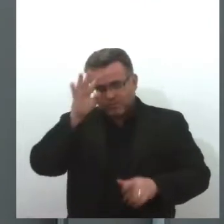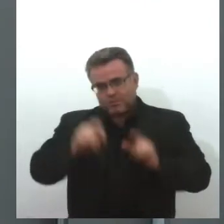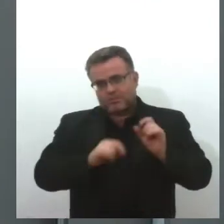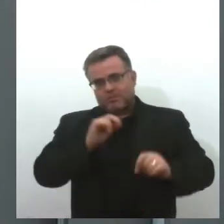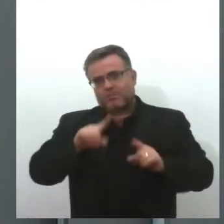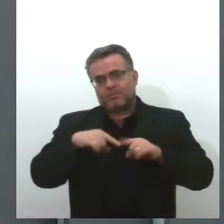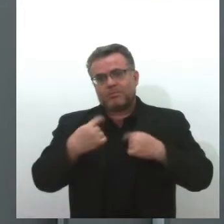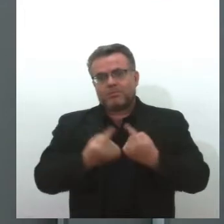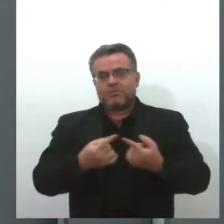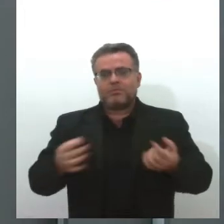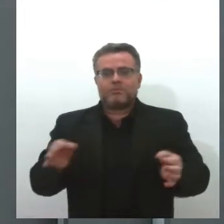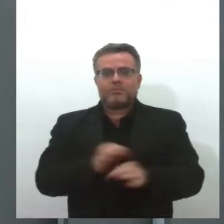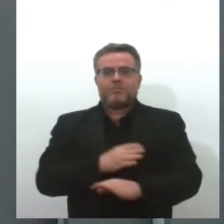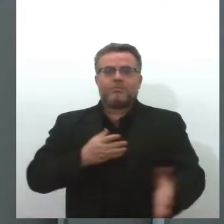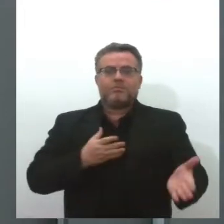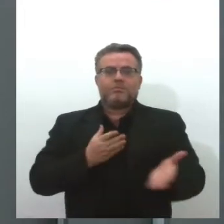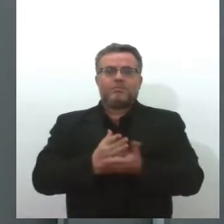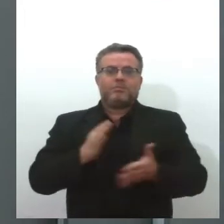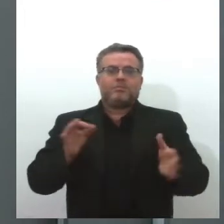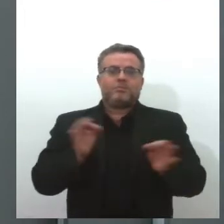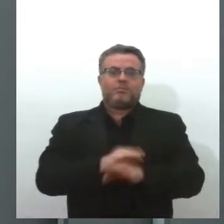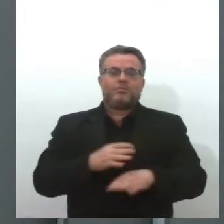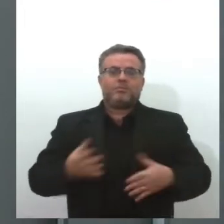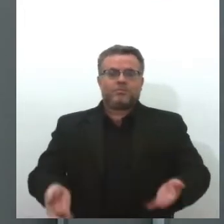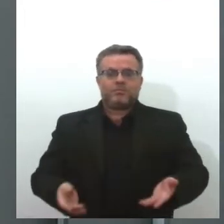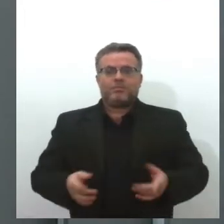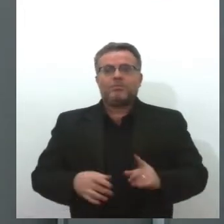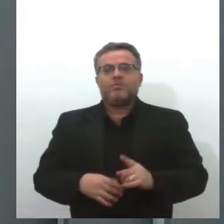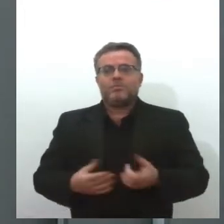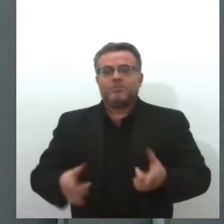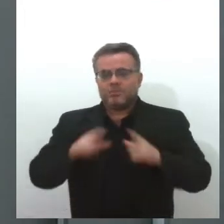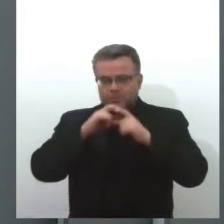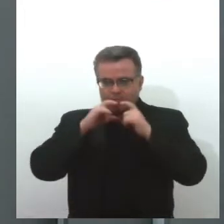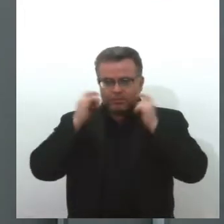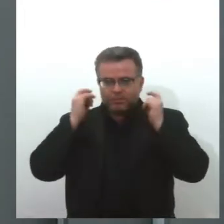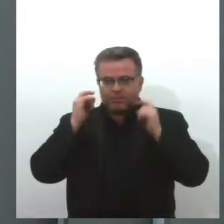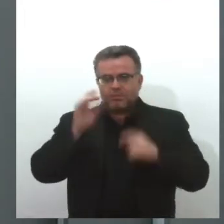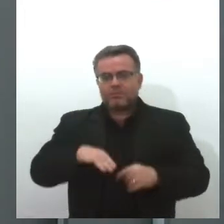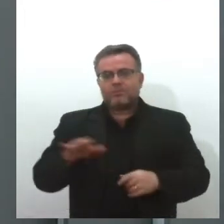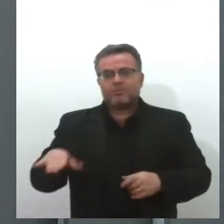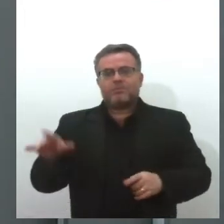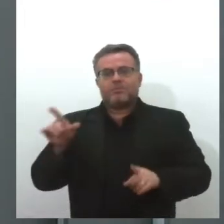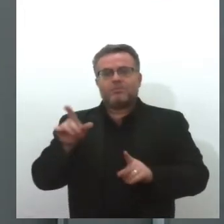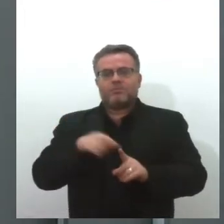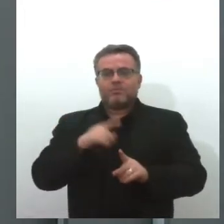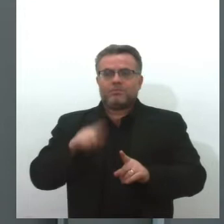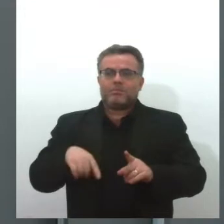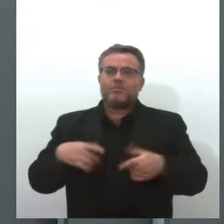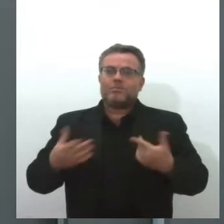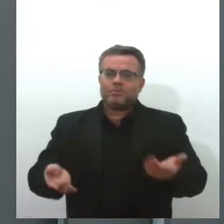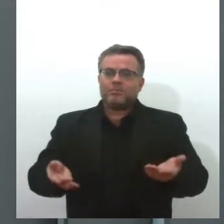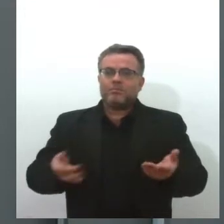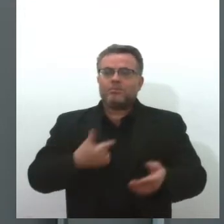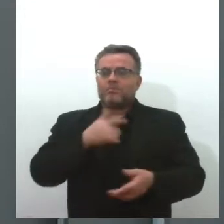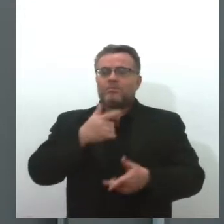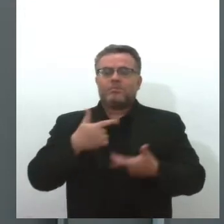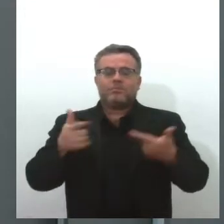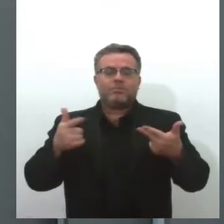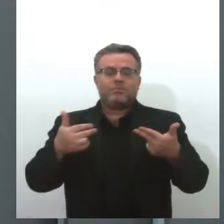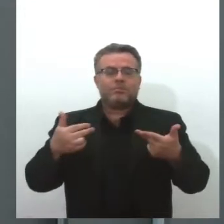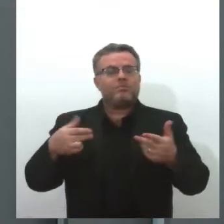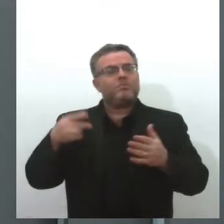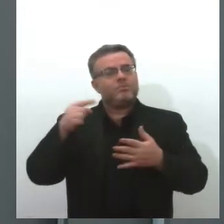lei aprovada pela Alese que dispensa o uso de máscaras para crianças com autismo. Estes e outros assuntos